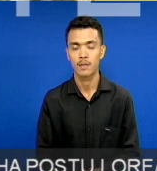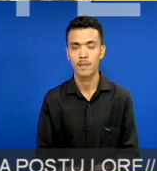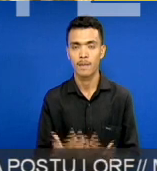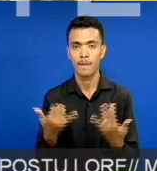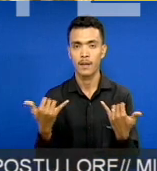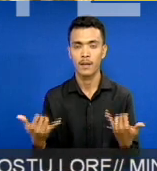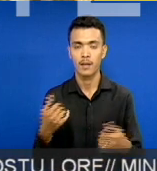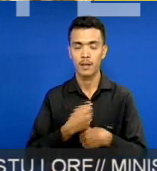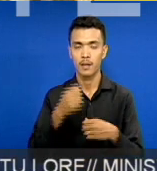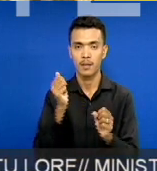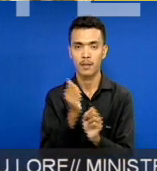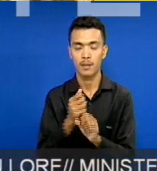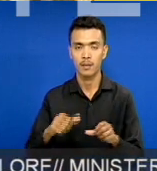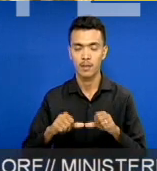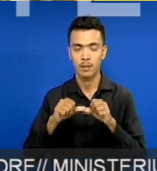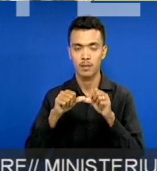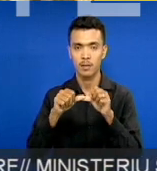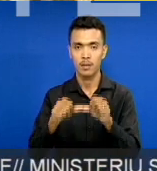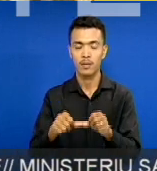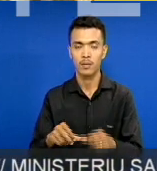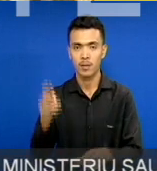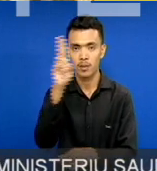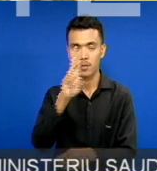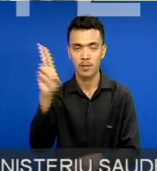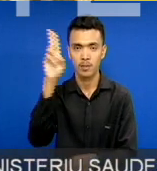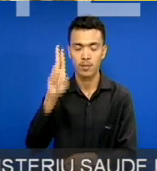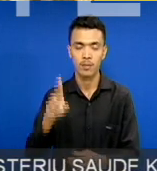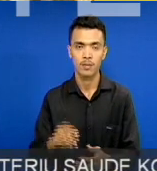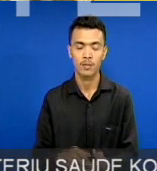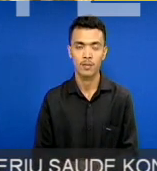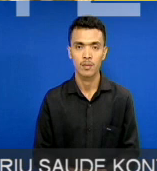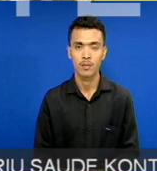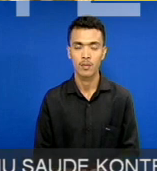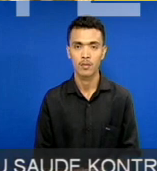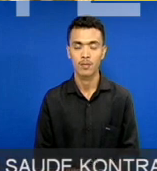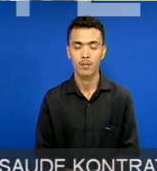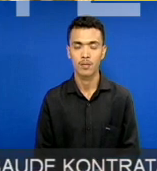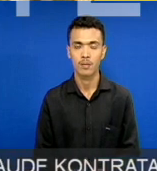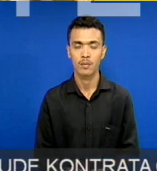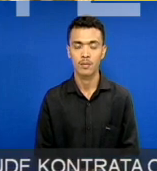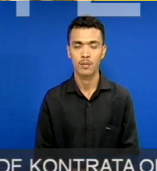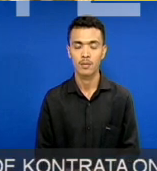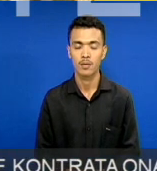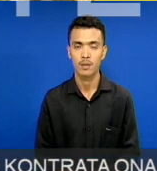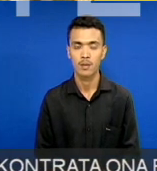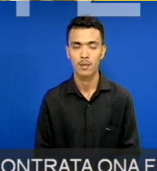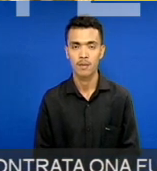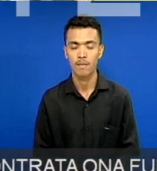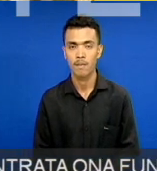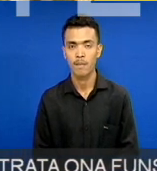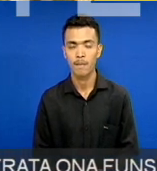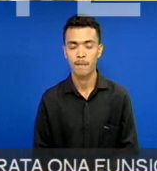da um balu se lava ela, nem tem instala, nem está usa sistema FAN, prepagune, usa sistema da